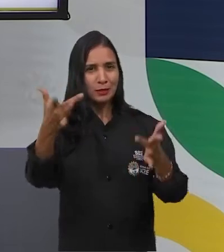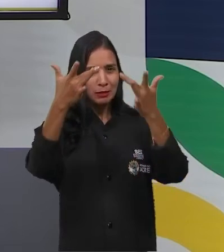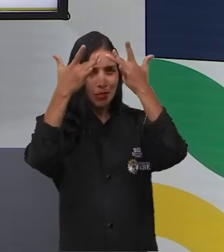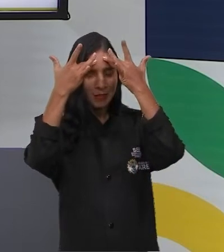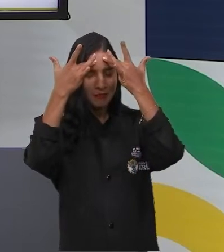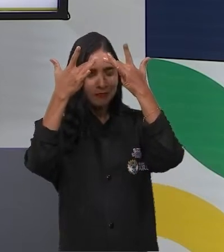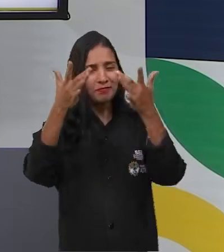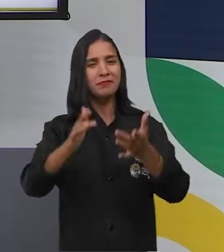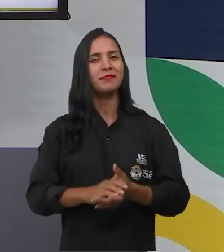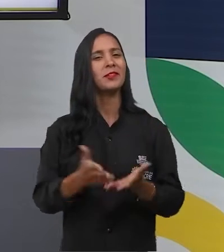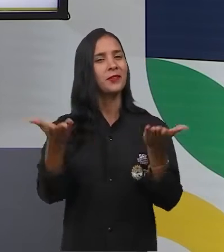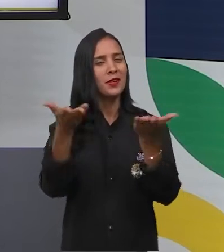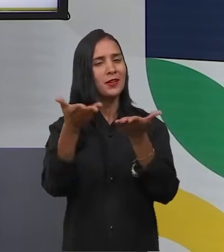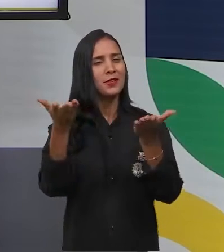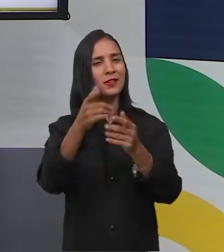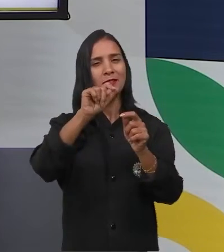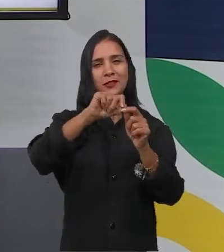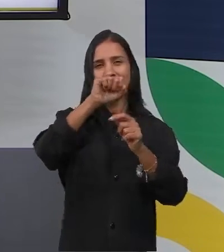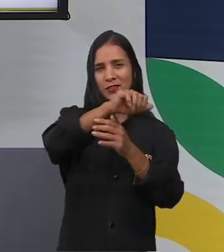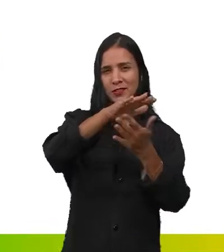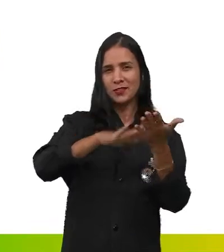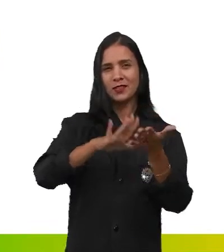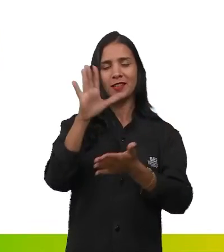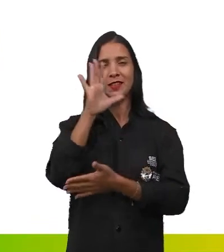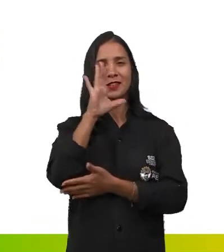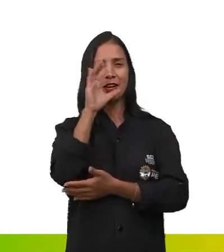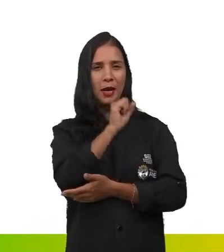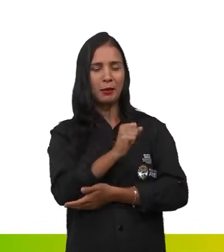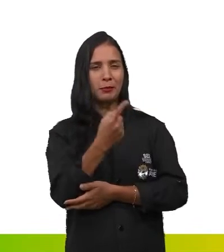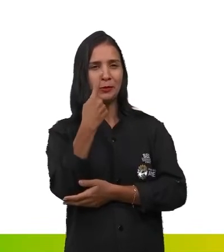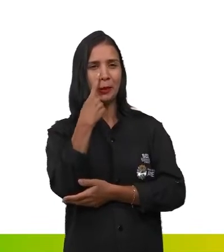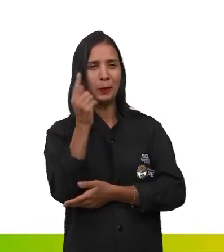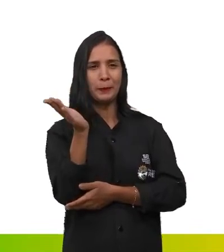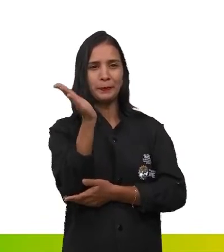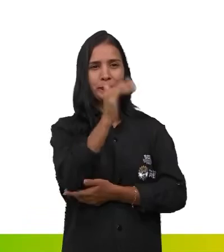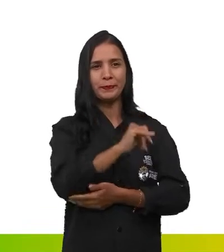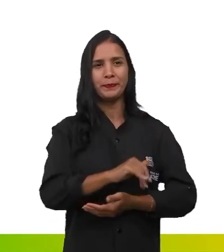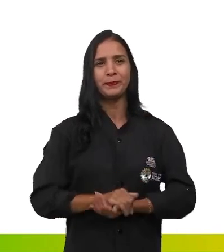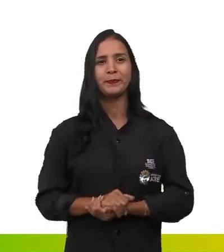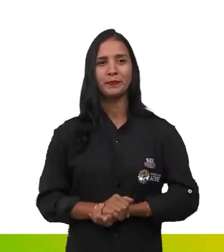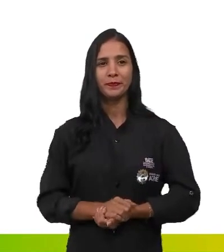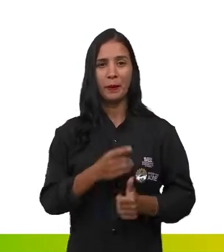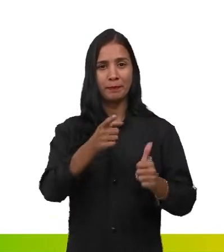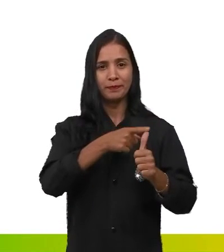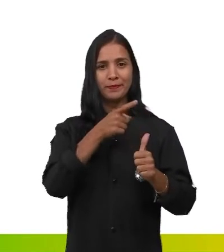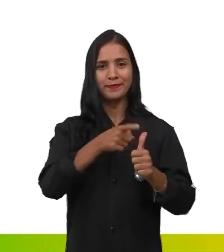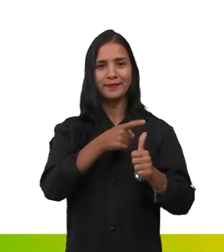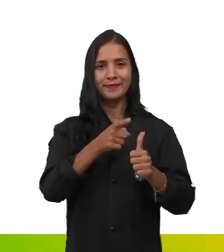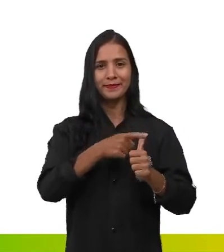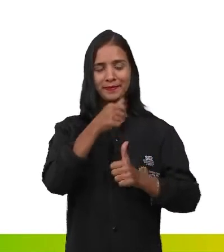captar de fato a mensagem? Vamos fazer um exercício para ver se você entendeu mesmo? Let's go! Então aqui, ó, primeira questão.